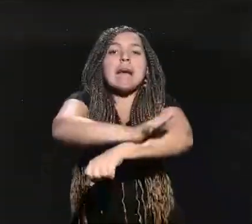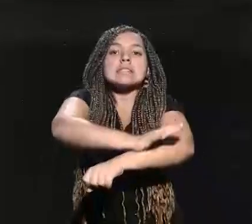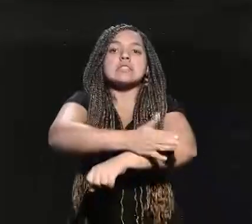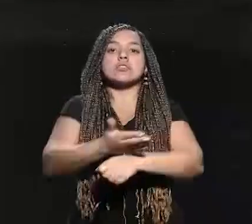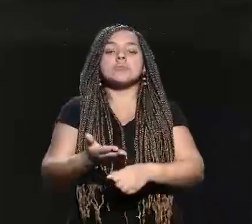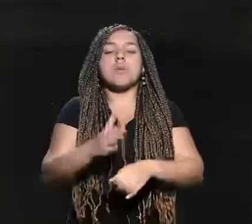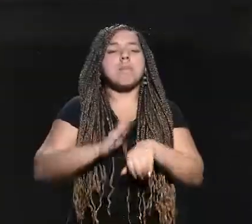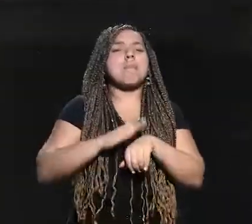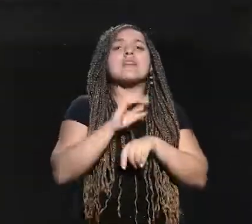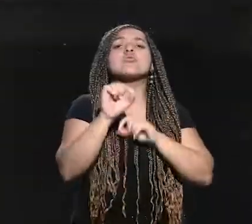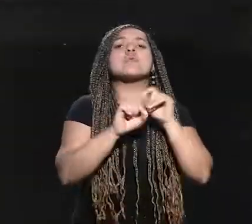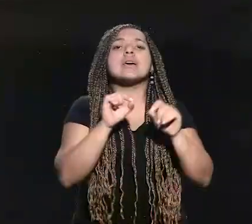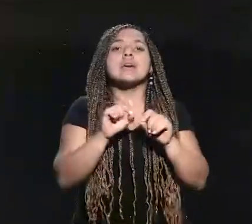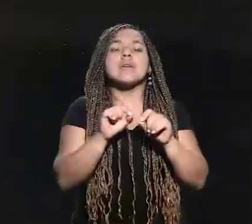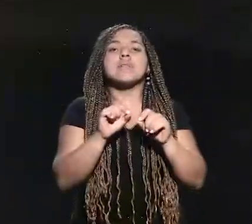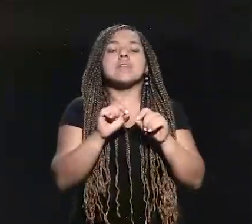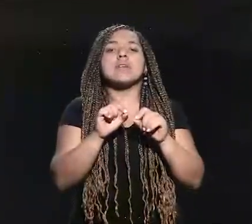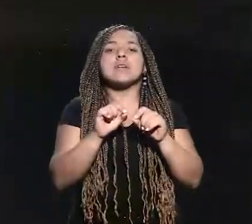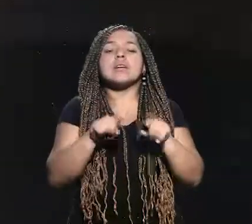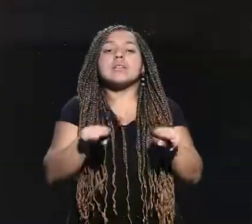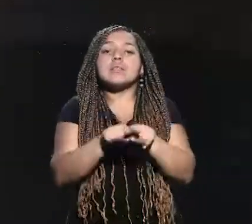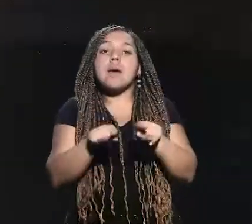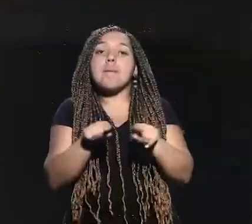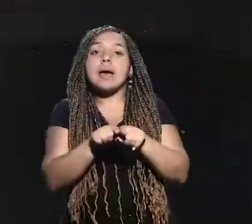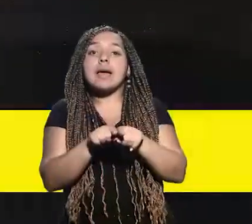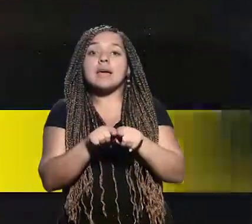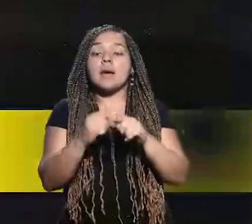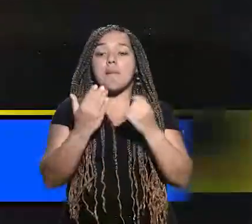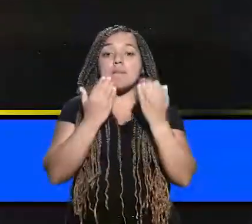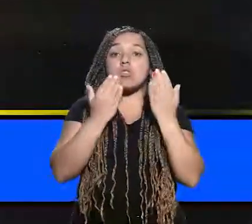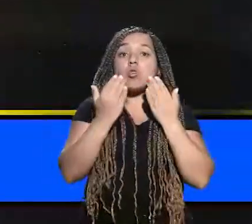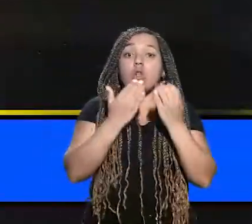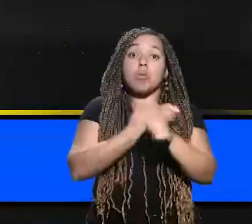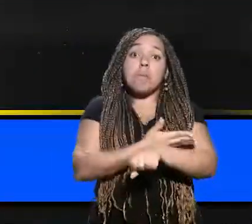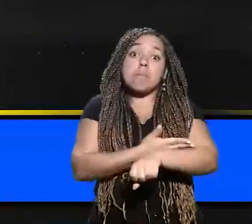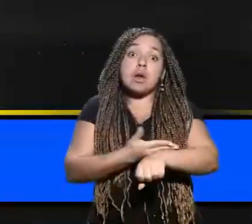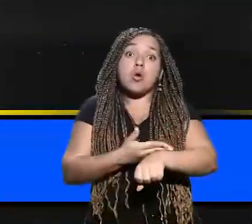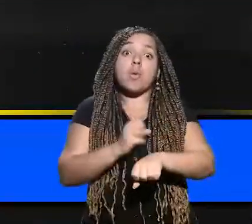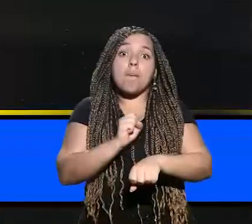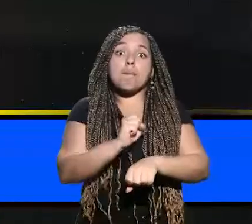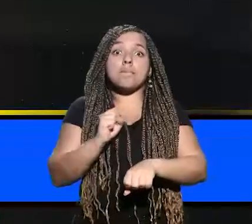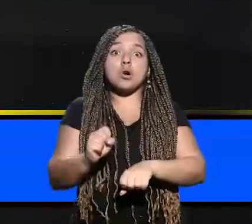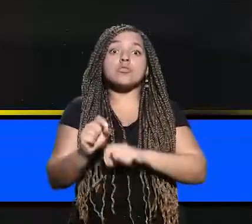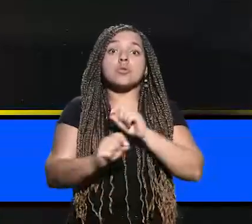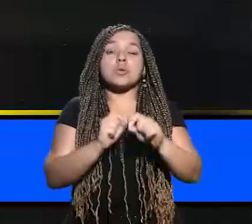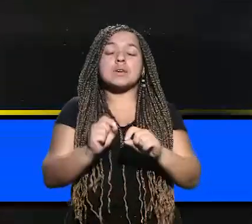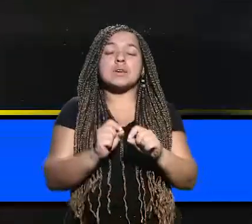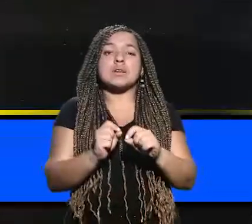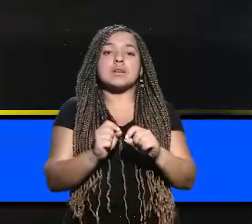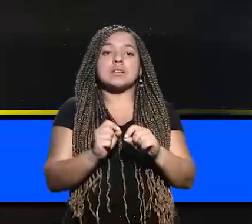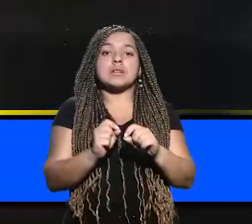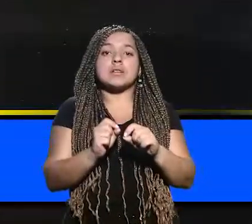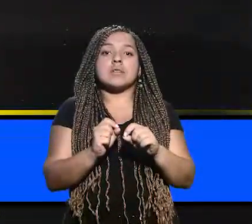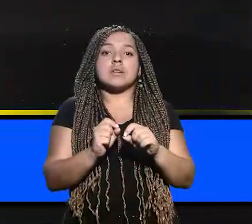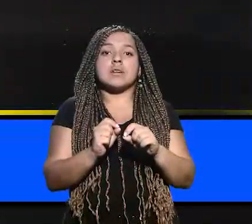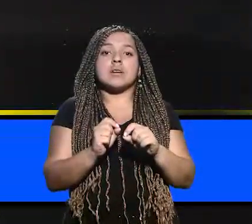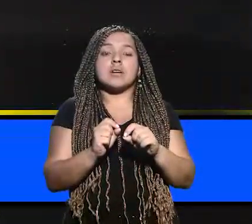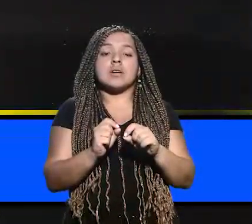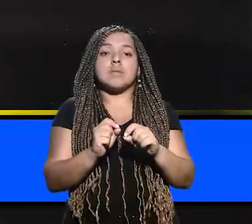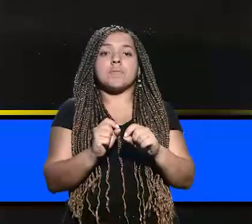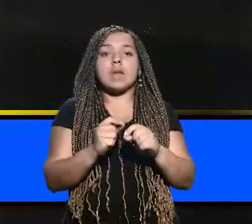psicólogo, todas as graduações, elas não são muito raras as graduações que têm alguma